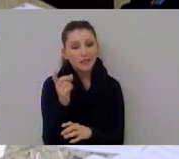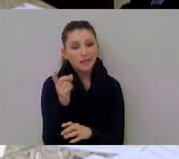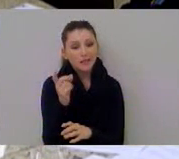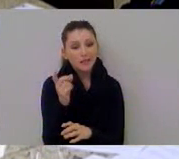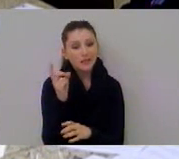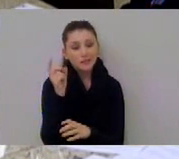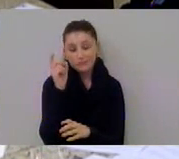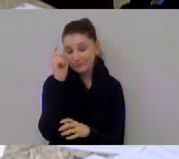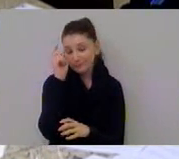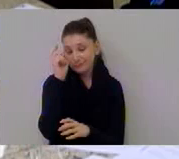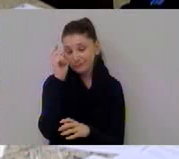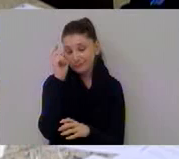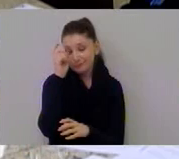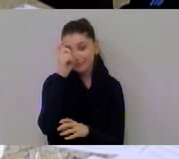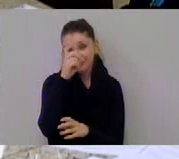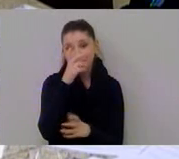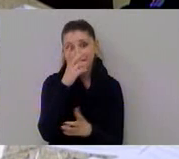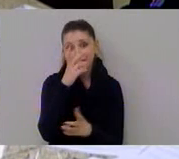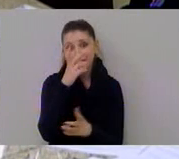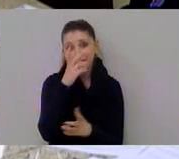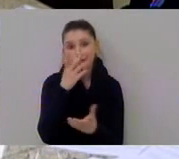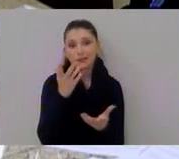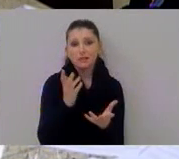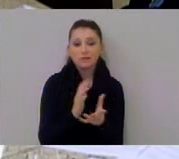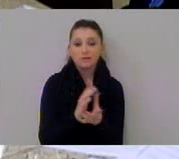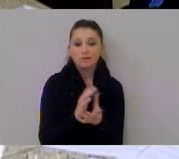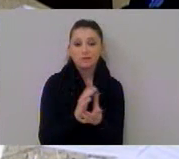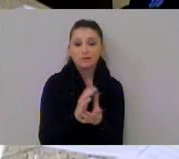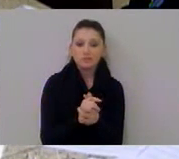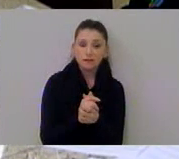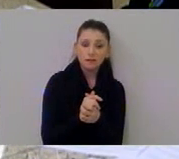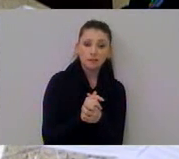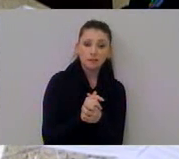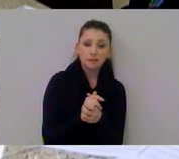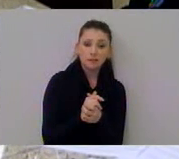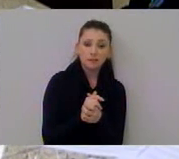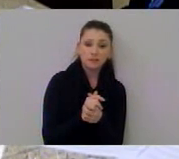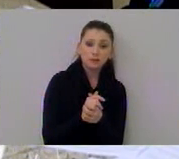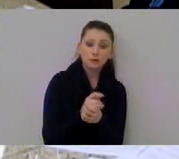maioria dos nossos impostos